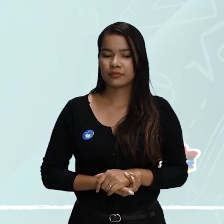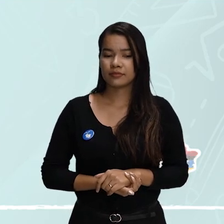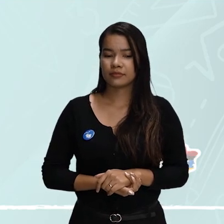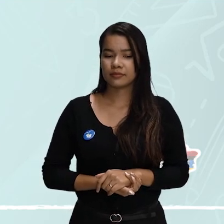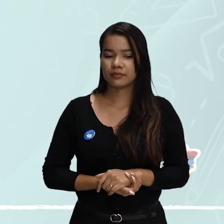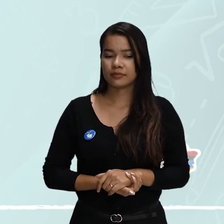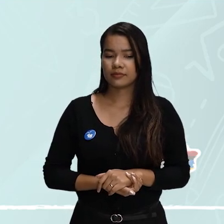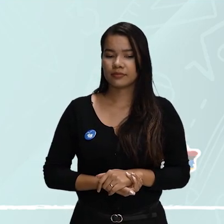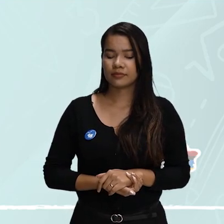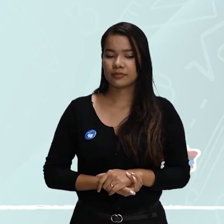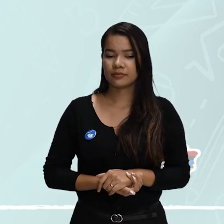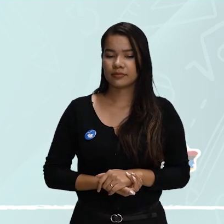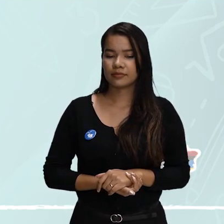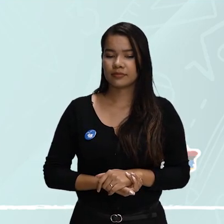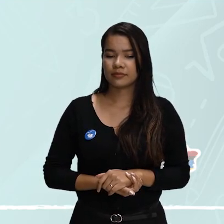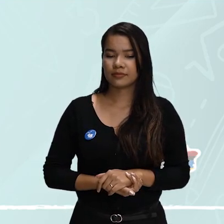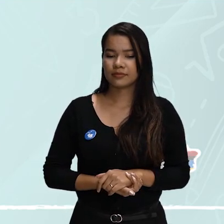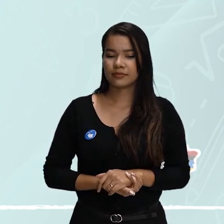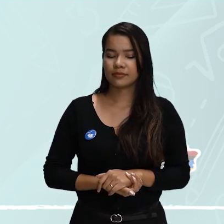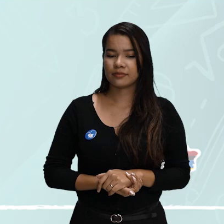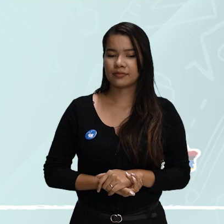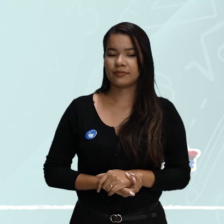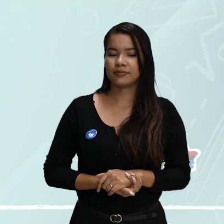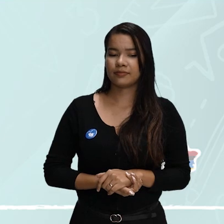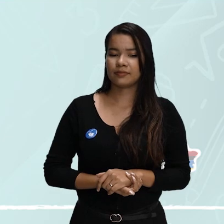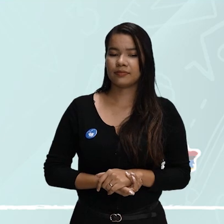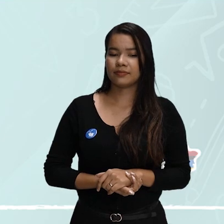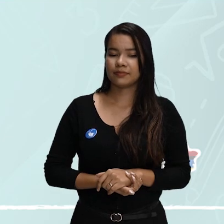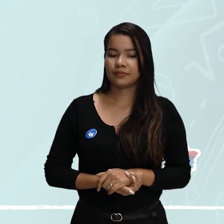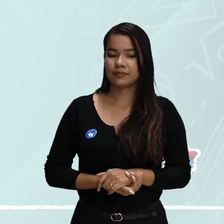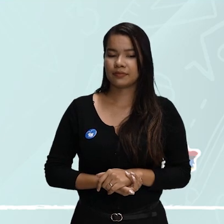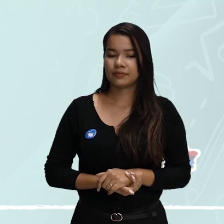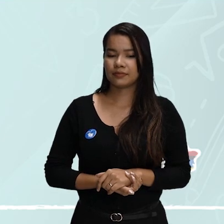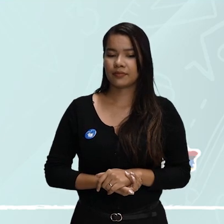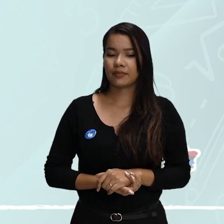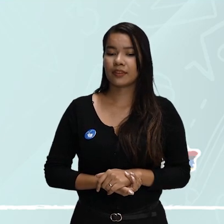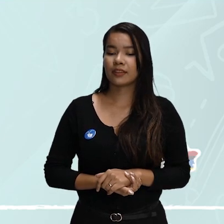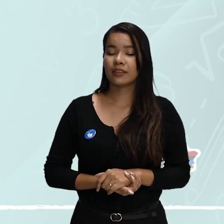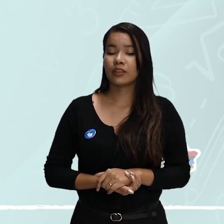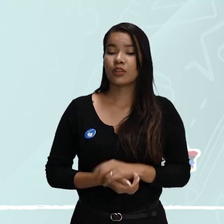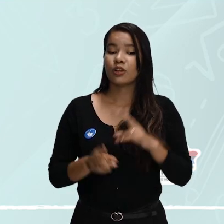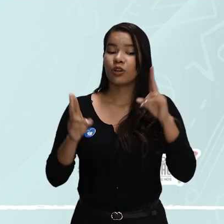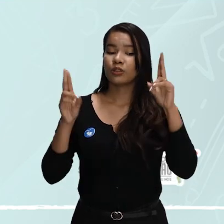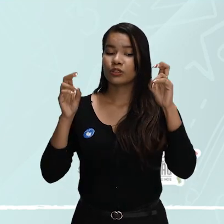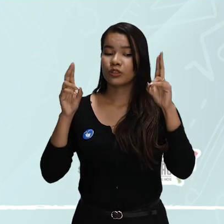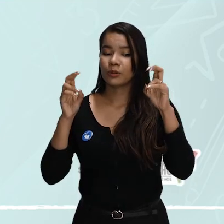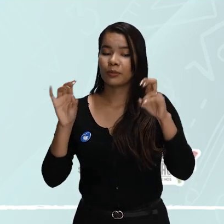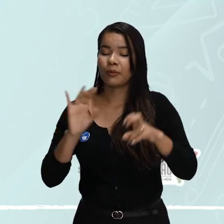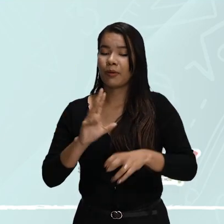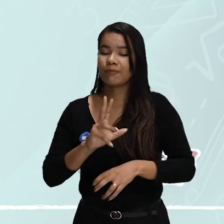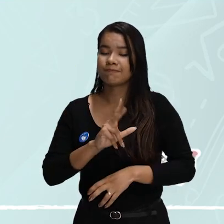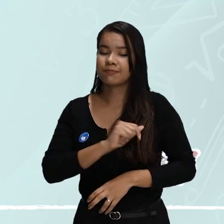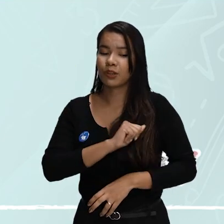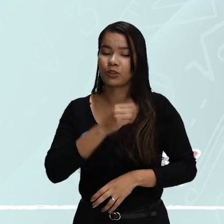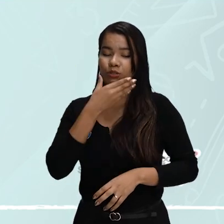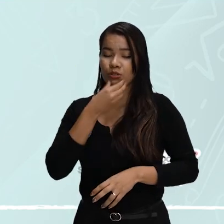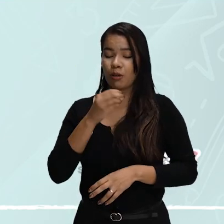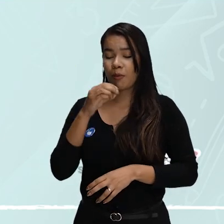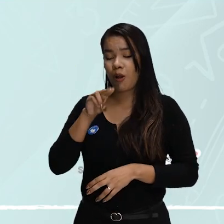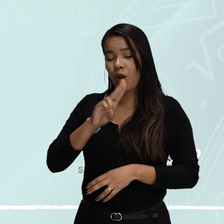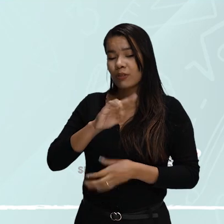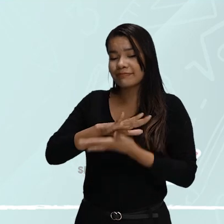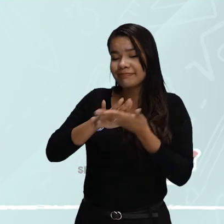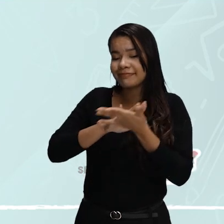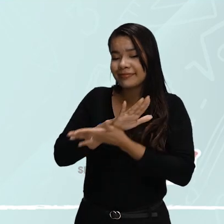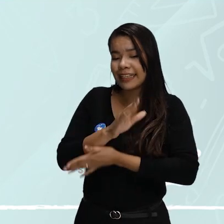túmulos, ora, enfim, refletindo sobre a sorte da pátria. Sobre as paixões dos homens, sobre o nada da vida. São